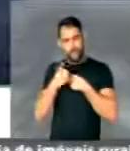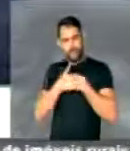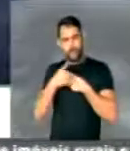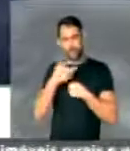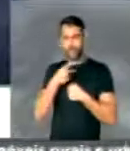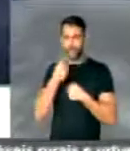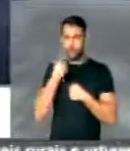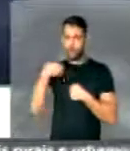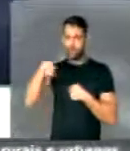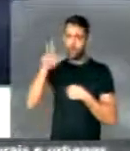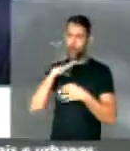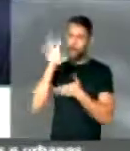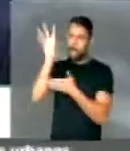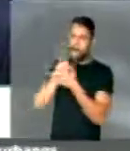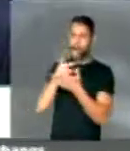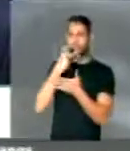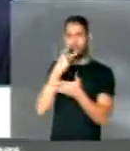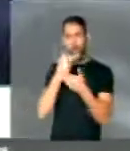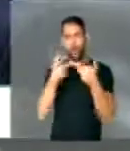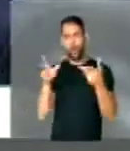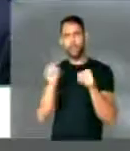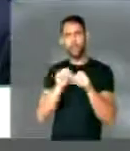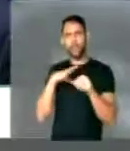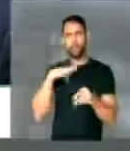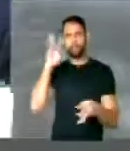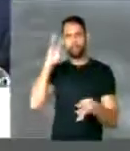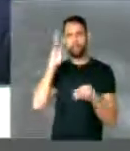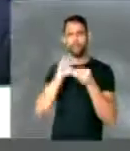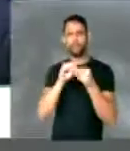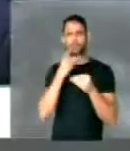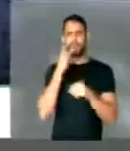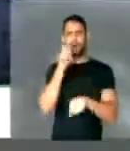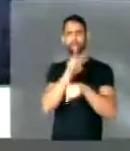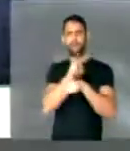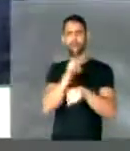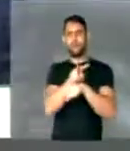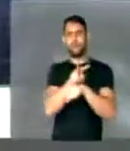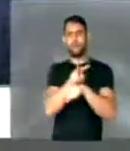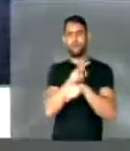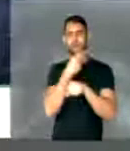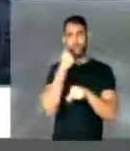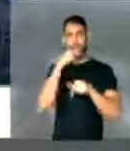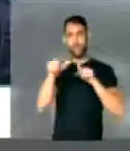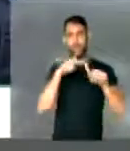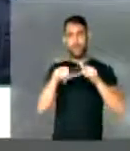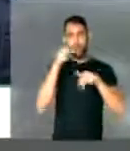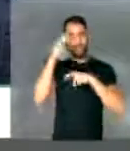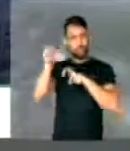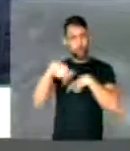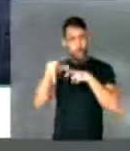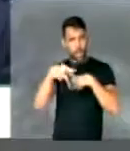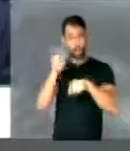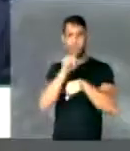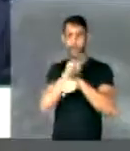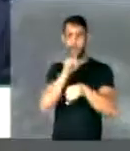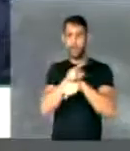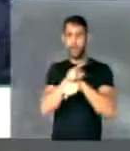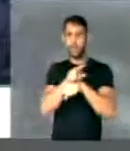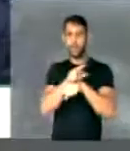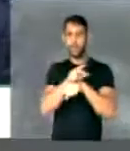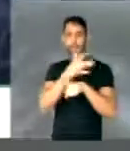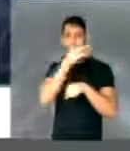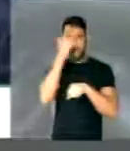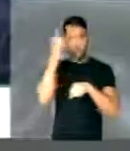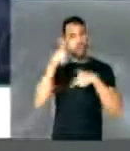suas palavras também a assimilação daquilo que penso na defesa dos trabalhadores rurais, na defesa da produção